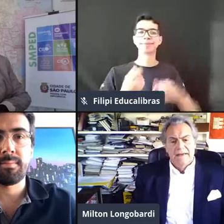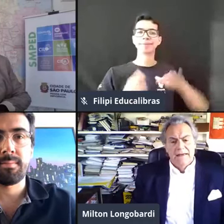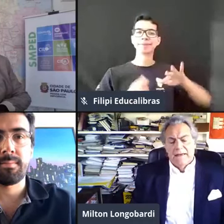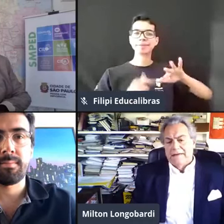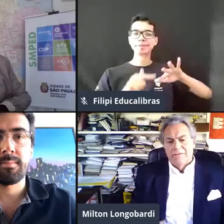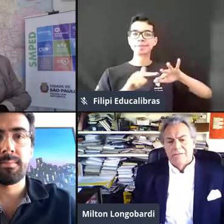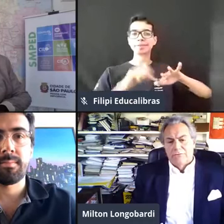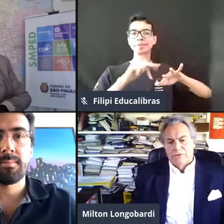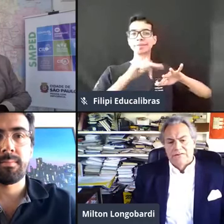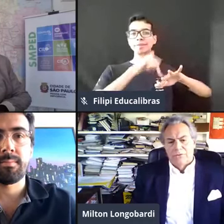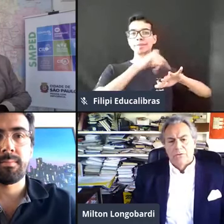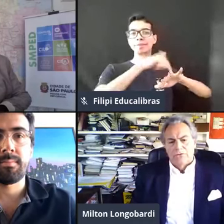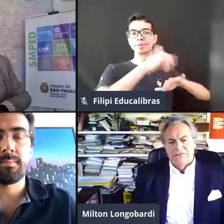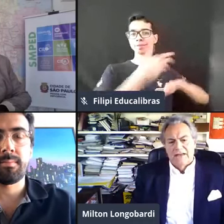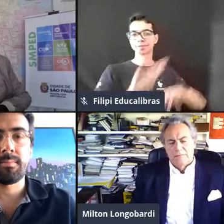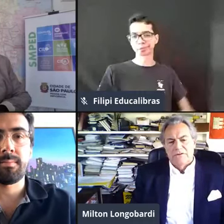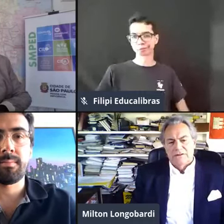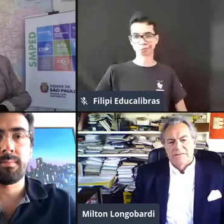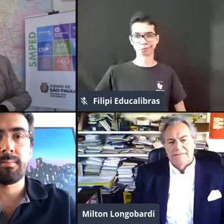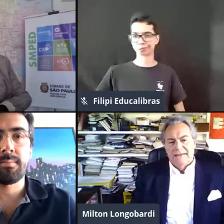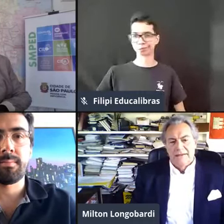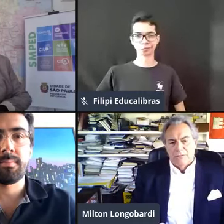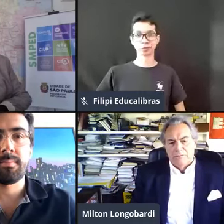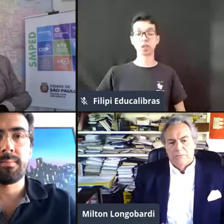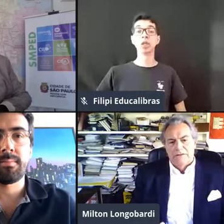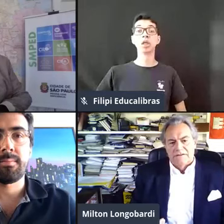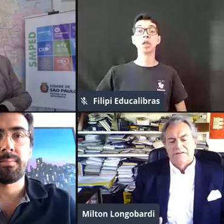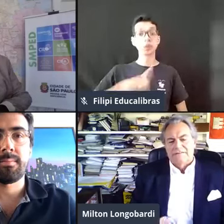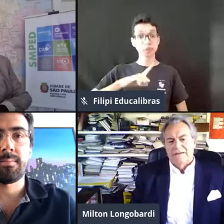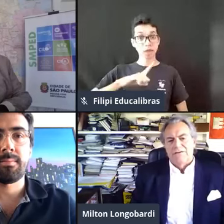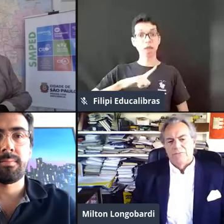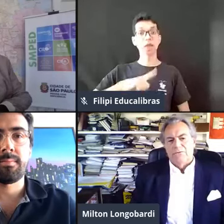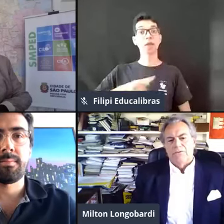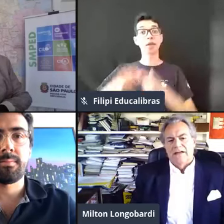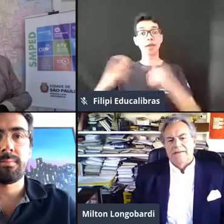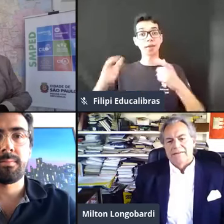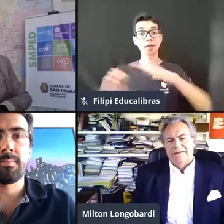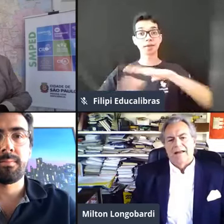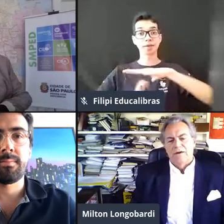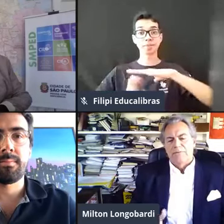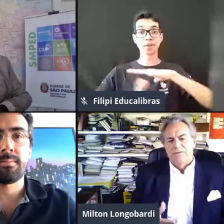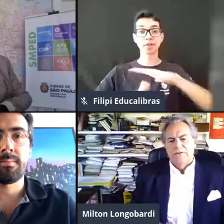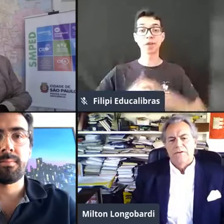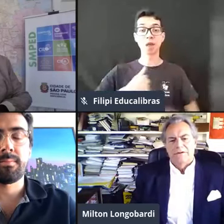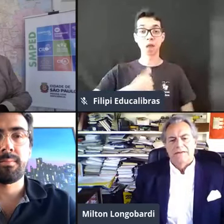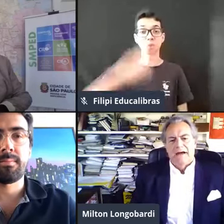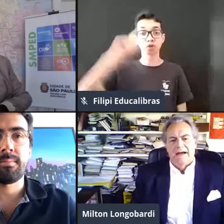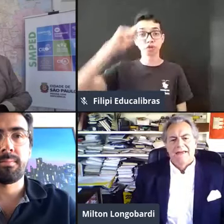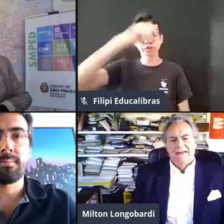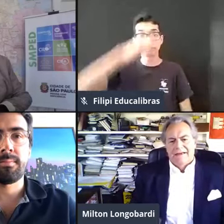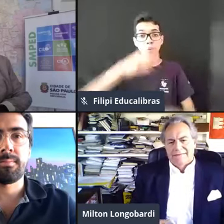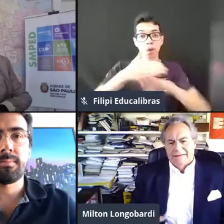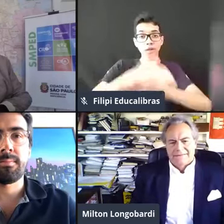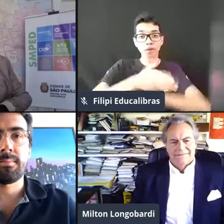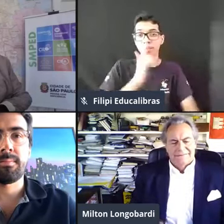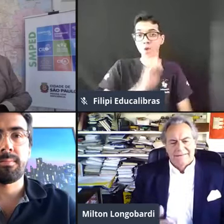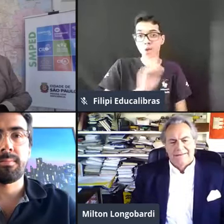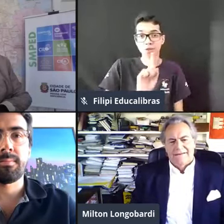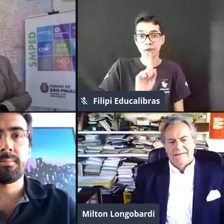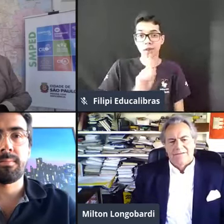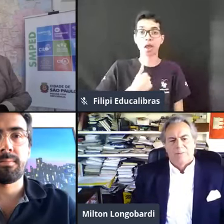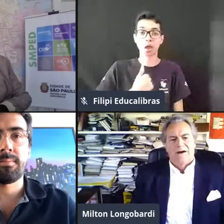empresas, né, que você não consegue muitas vezes. Eu, muitas vezes, tenho dificuldade de entrar. Eu prefiro andar